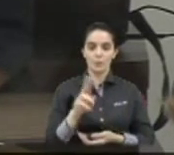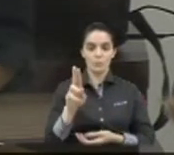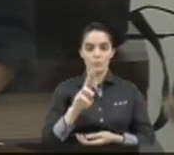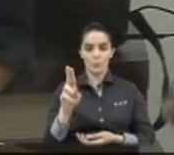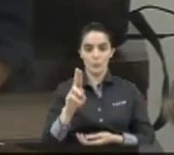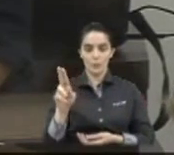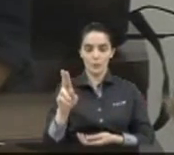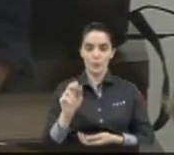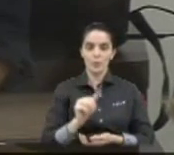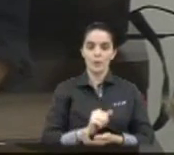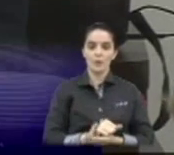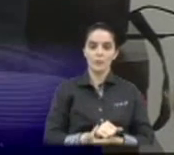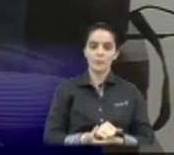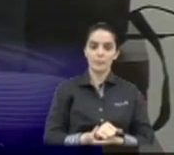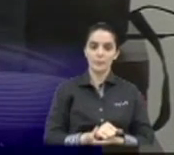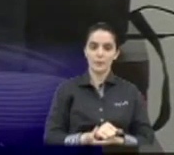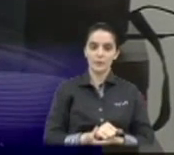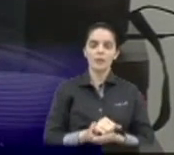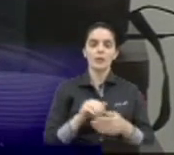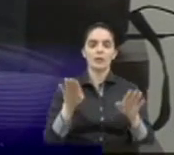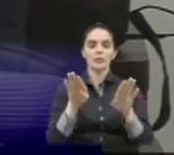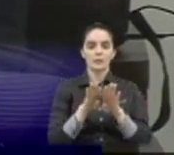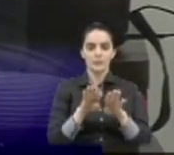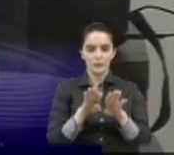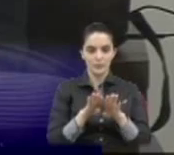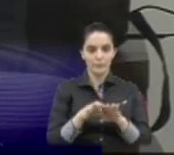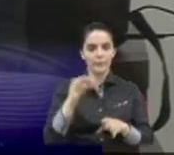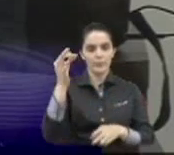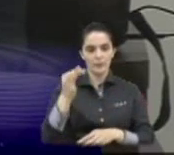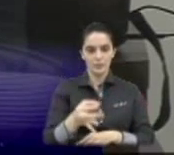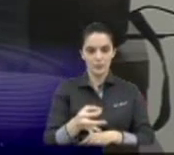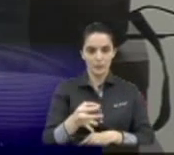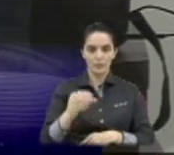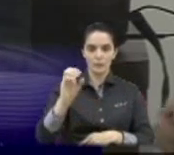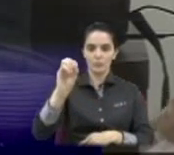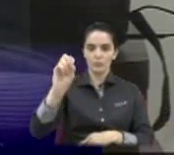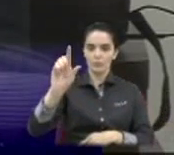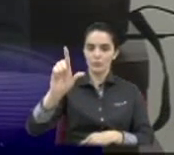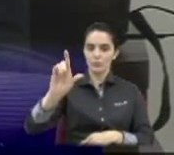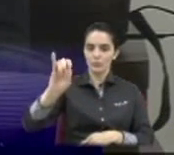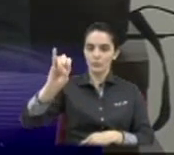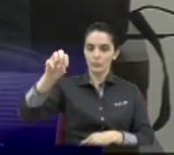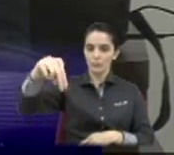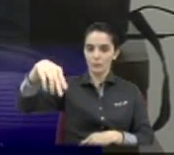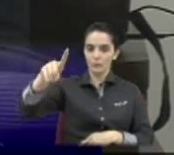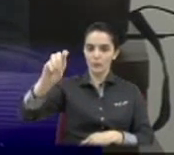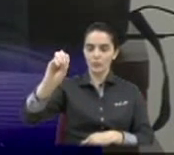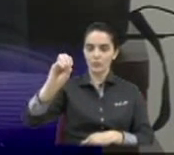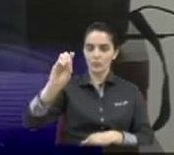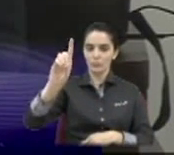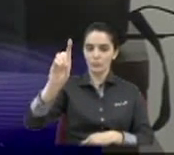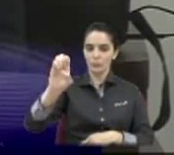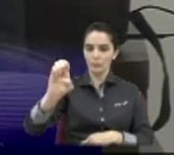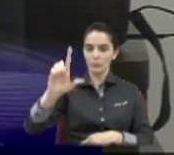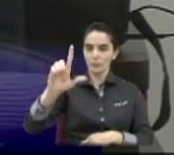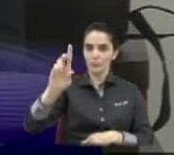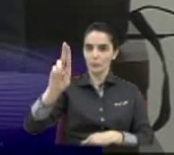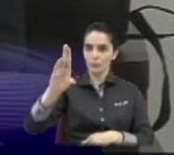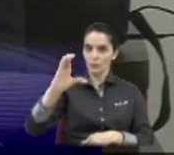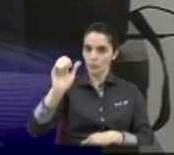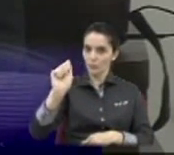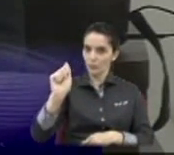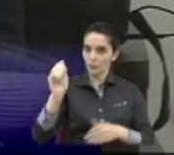que é dado ao auditório da biblioteca também é uma justa homenagem ao doutor Olindo de Luca, e nesse ano se comemora